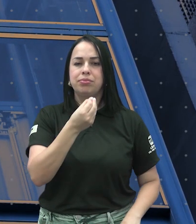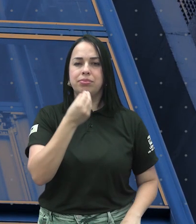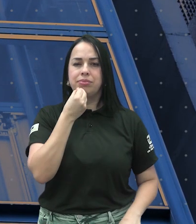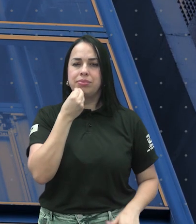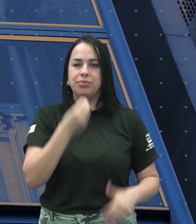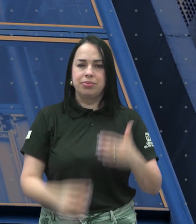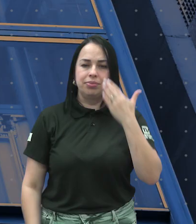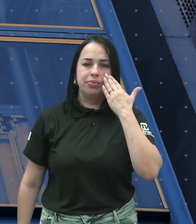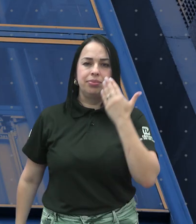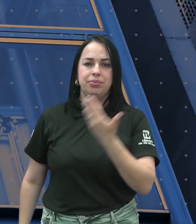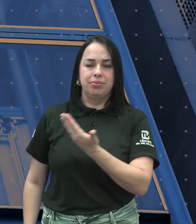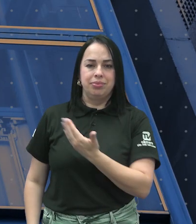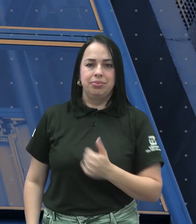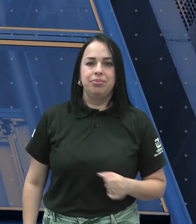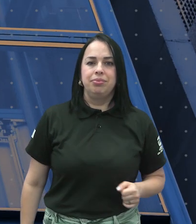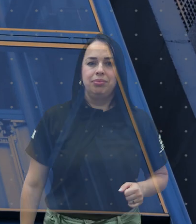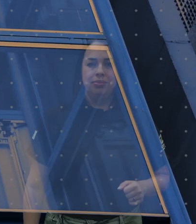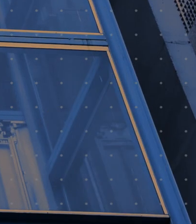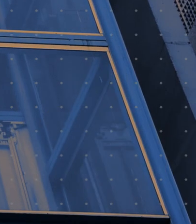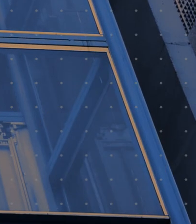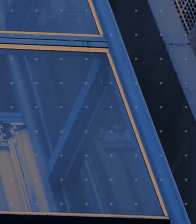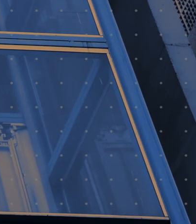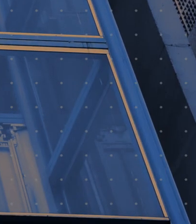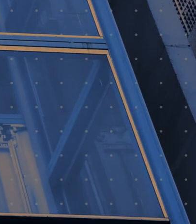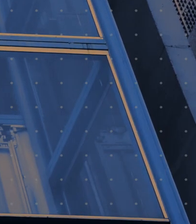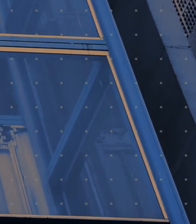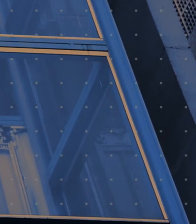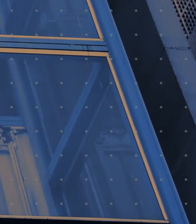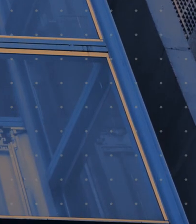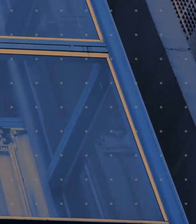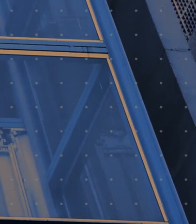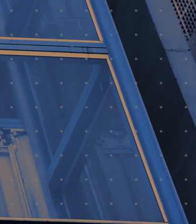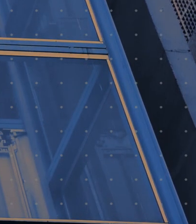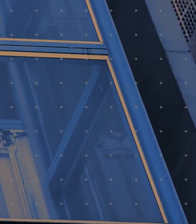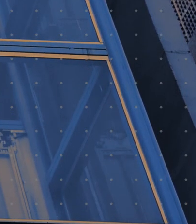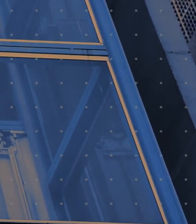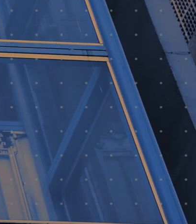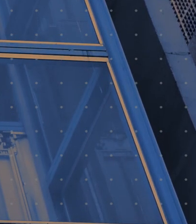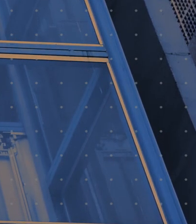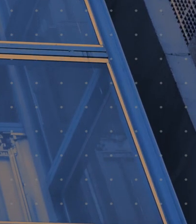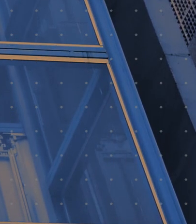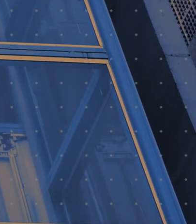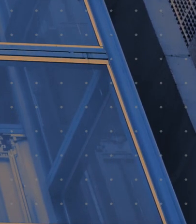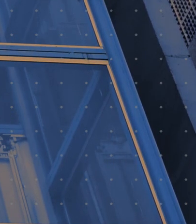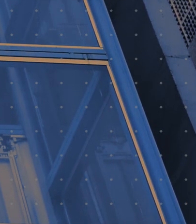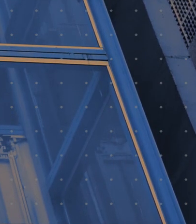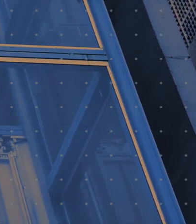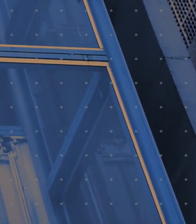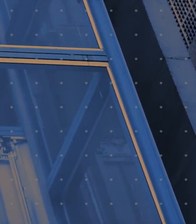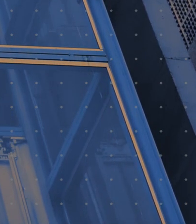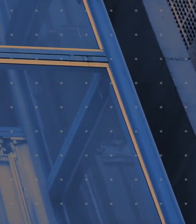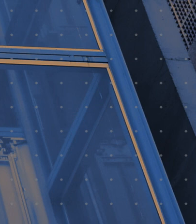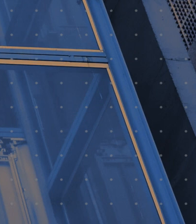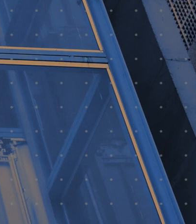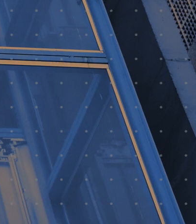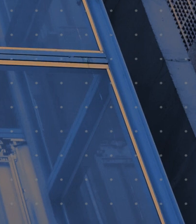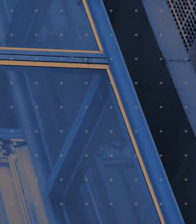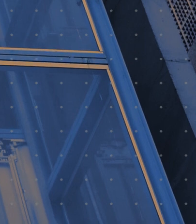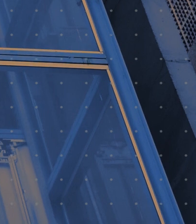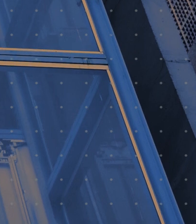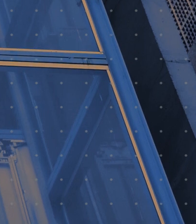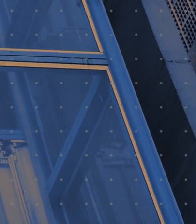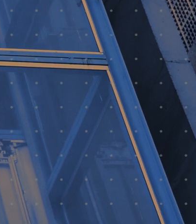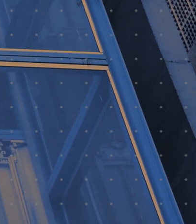dos Campos tem oportunidade de emprego para açougueiro, ajudante de cozinha, ajudante de estruturas metálicas